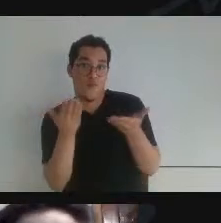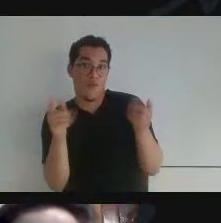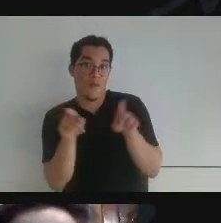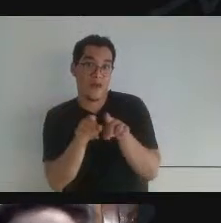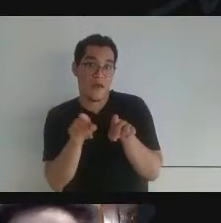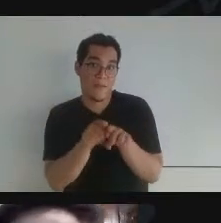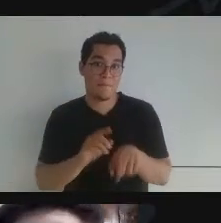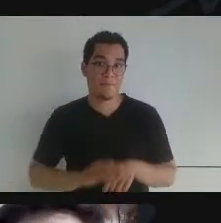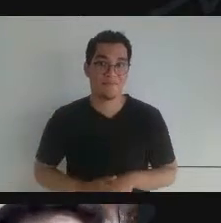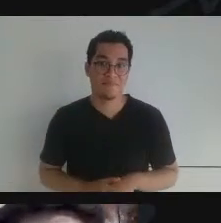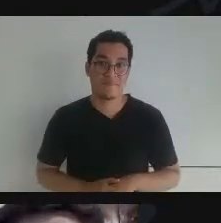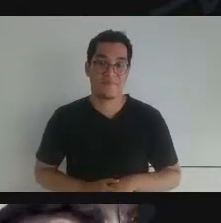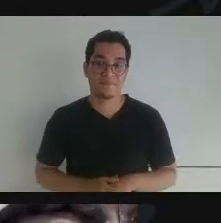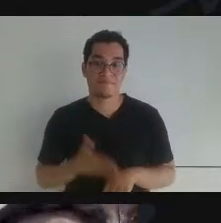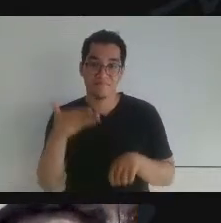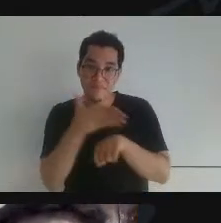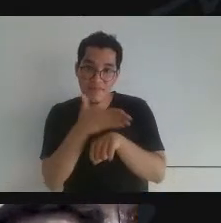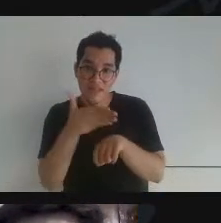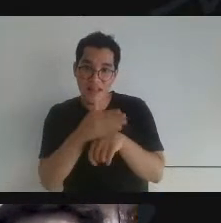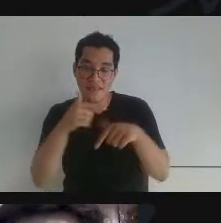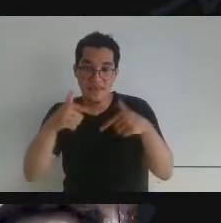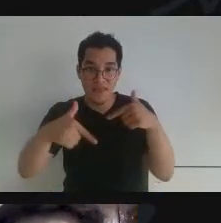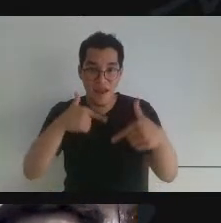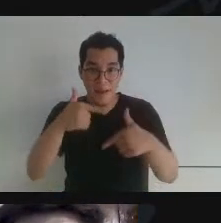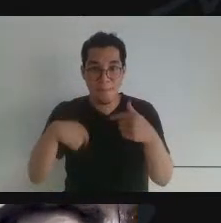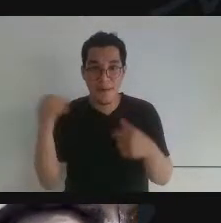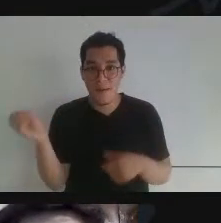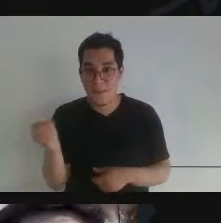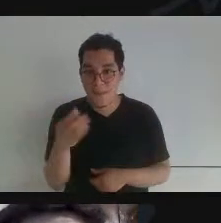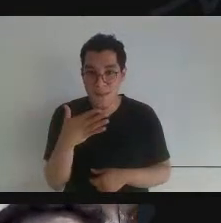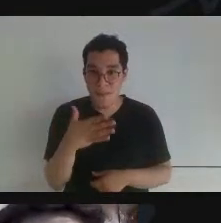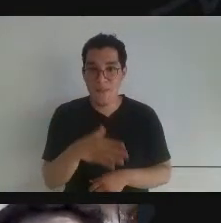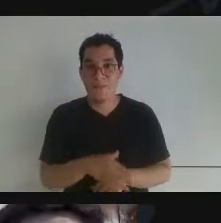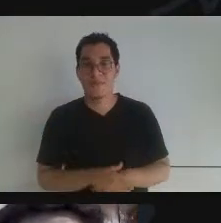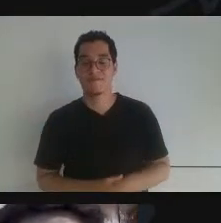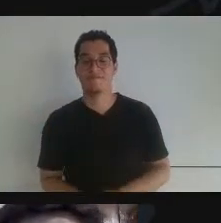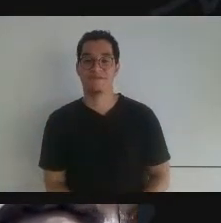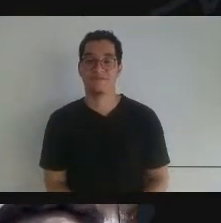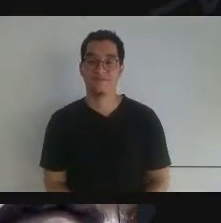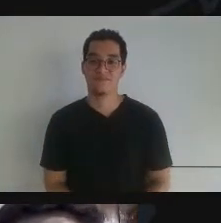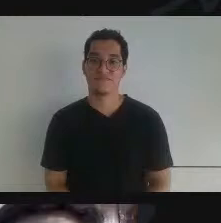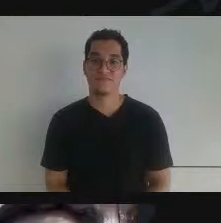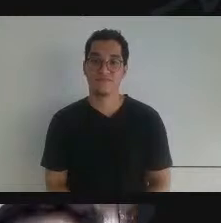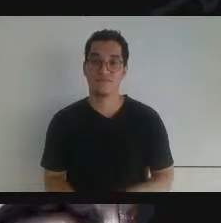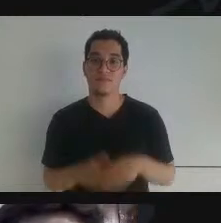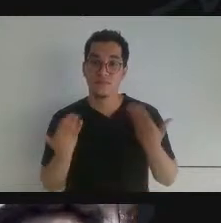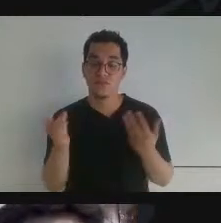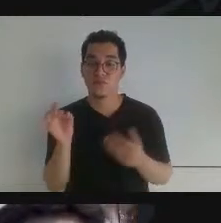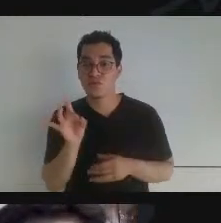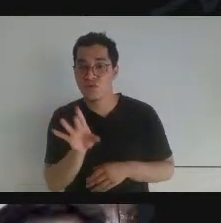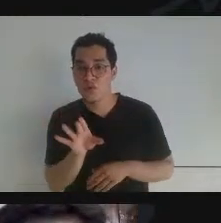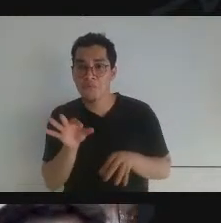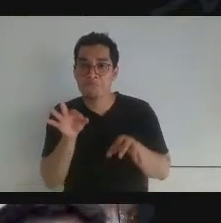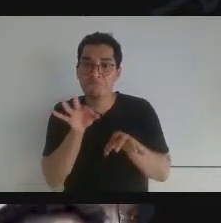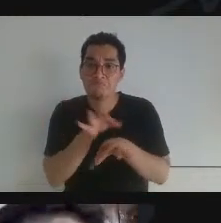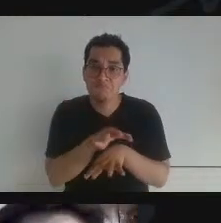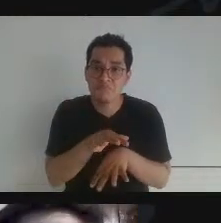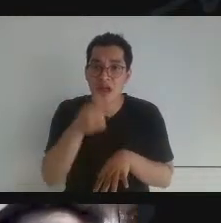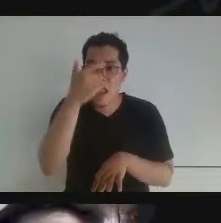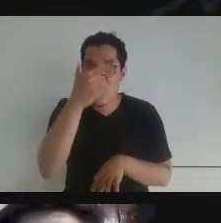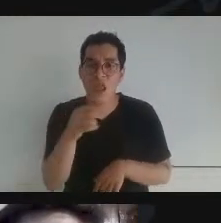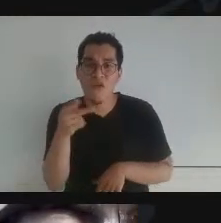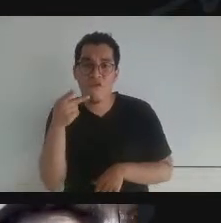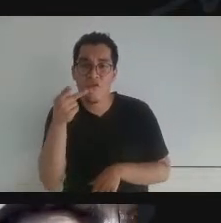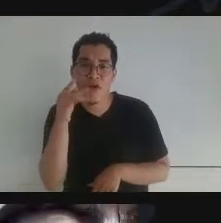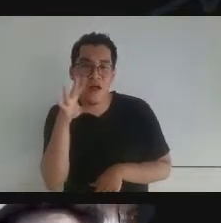novos trabalhos realizados atualmente. E aí, só para encerrar, na verdade, vou ser breve, né?